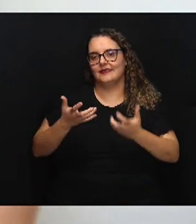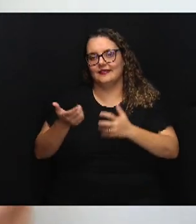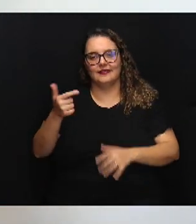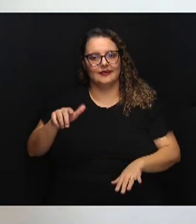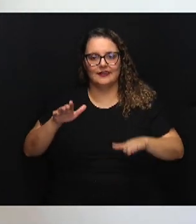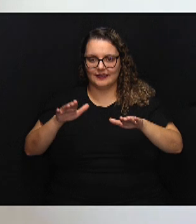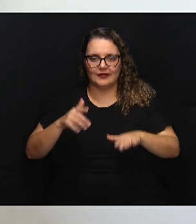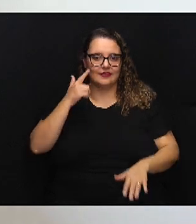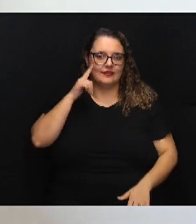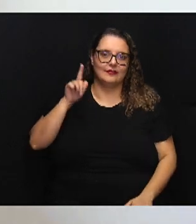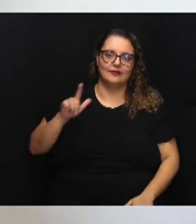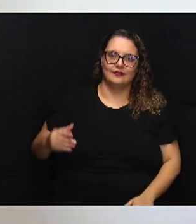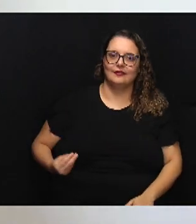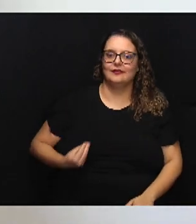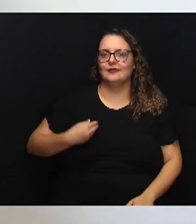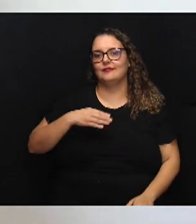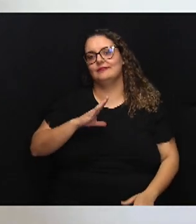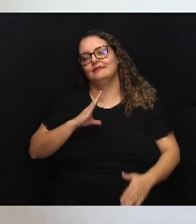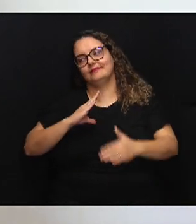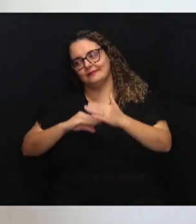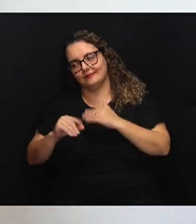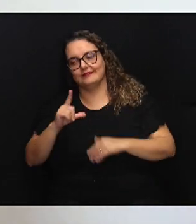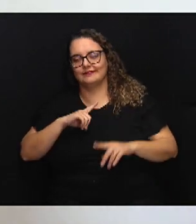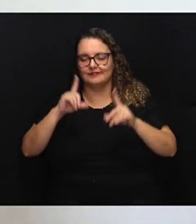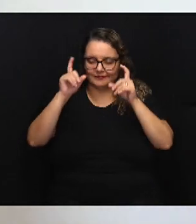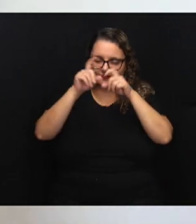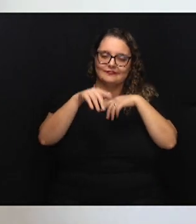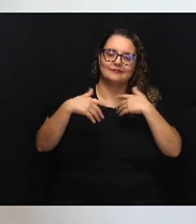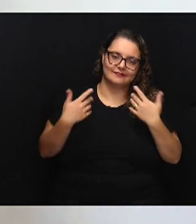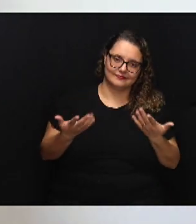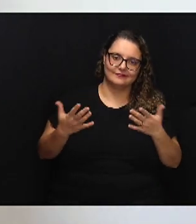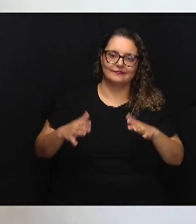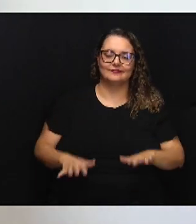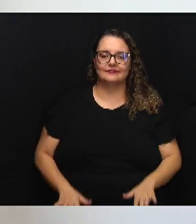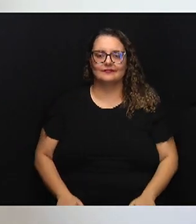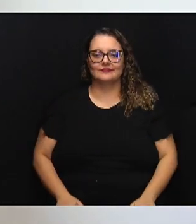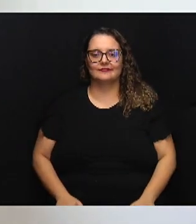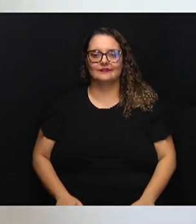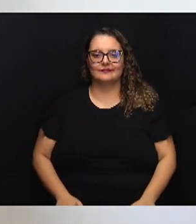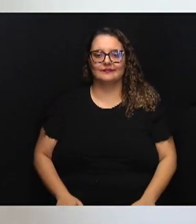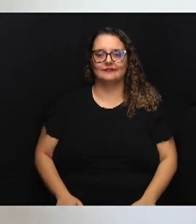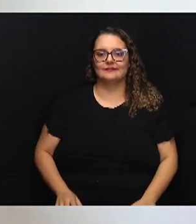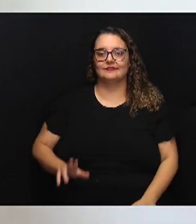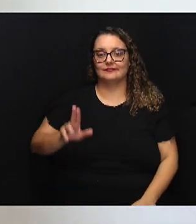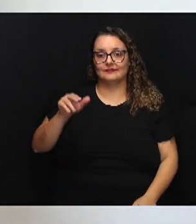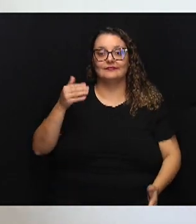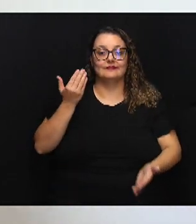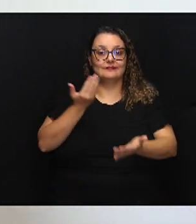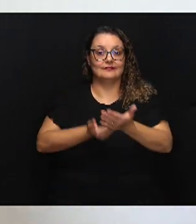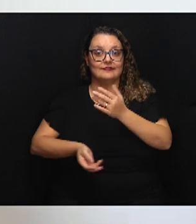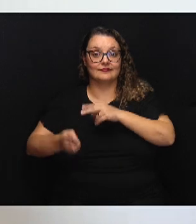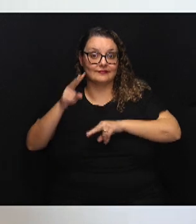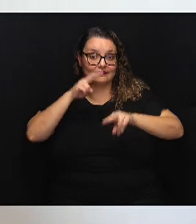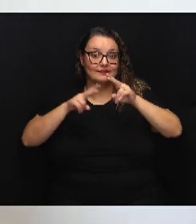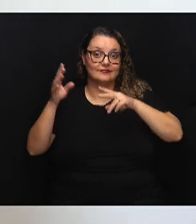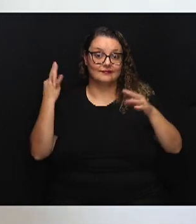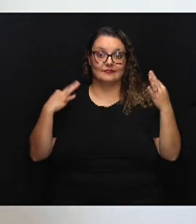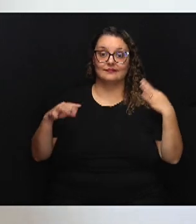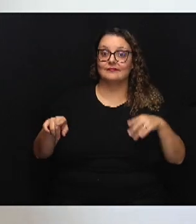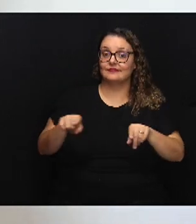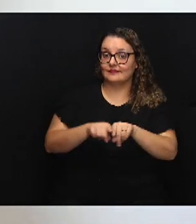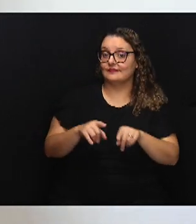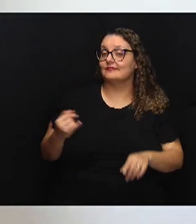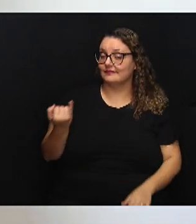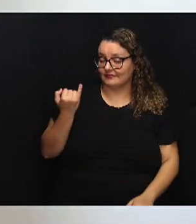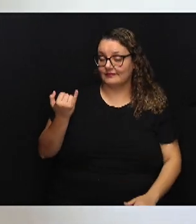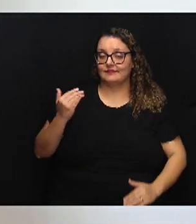ali. Claro que a vida de imigrante tem os seus desafios, né, mas nunca perder esse olhar de turista é importante também para manter o